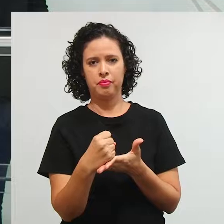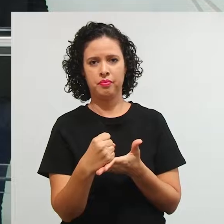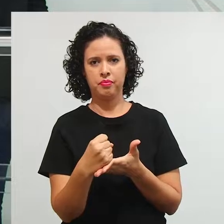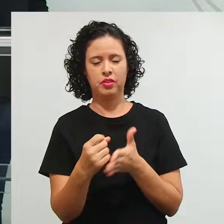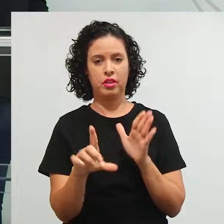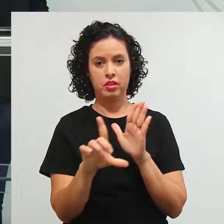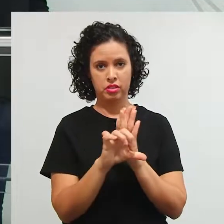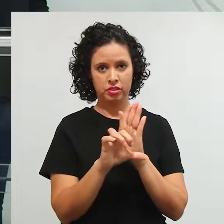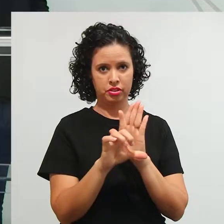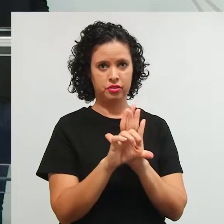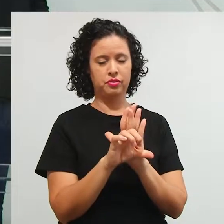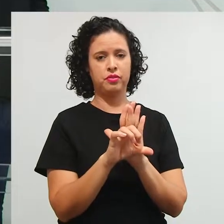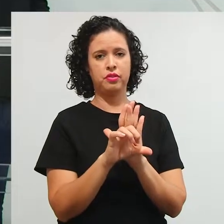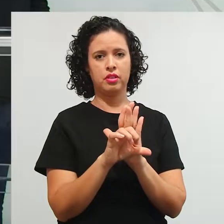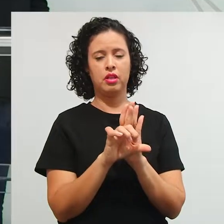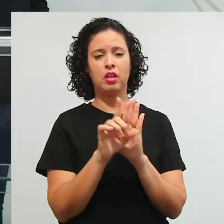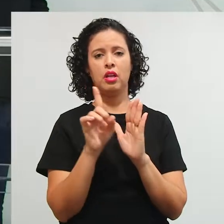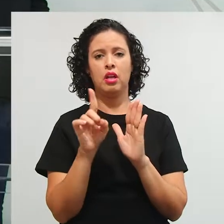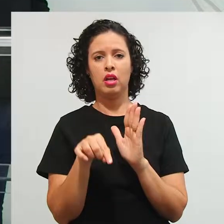legislativa. Então, o